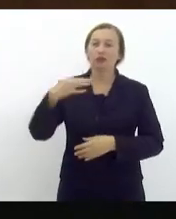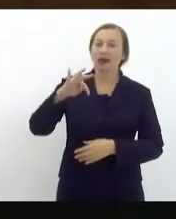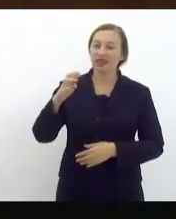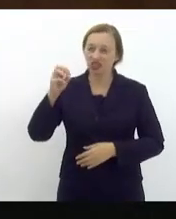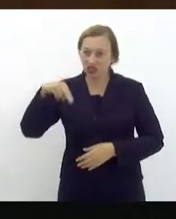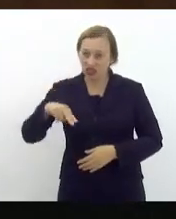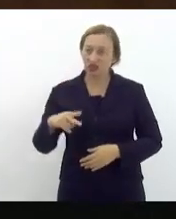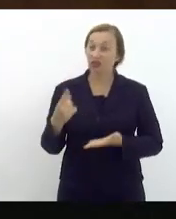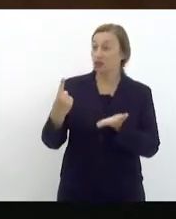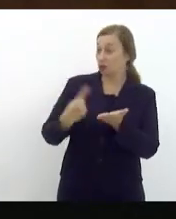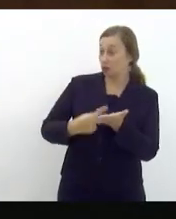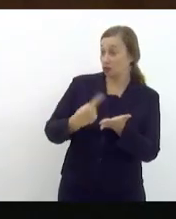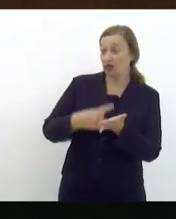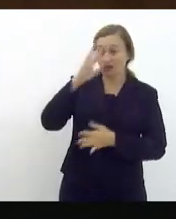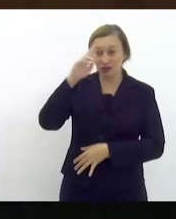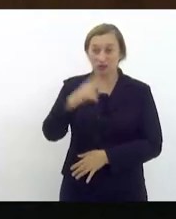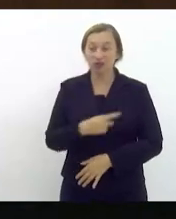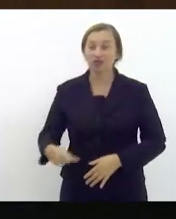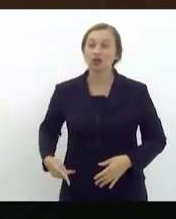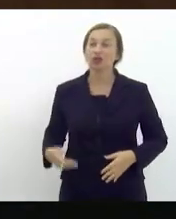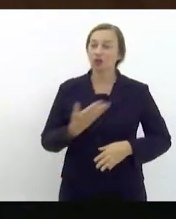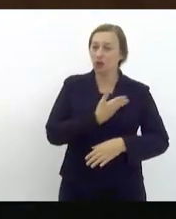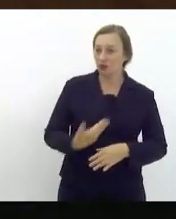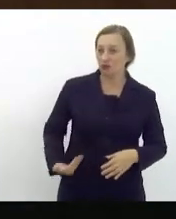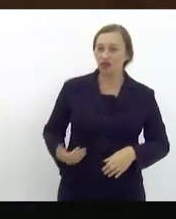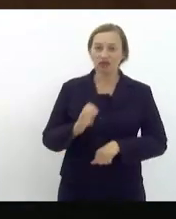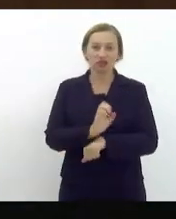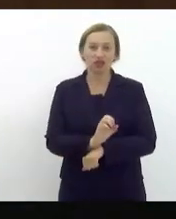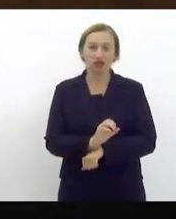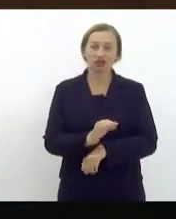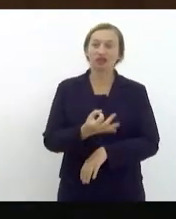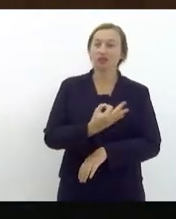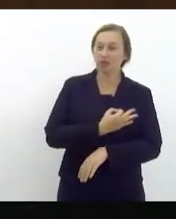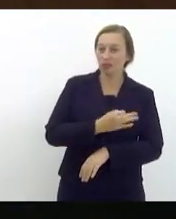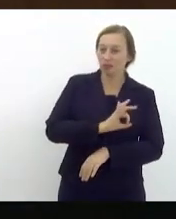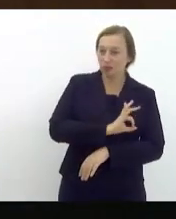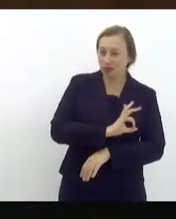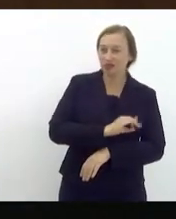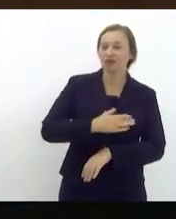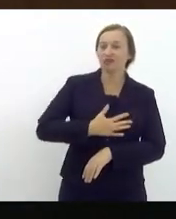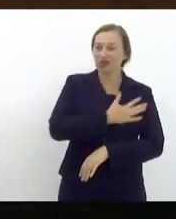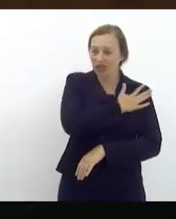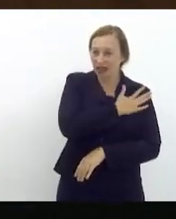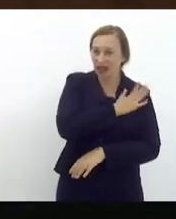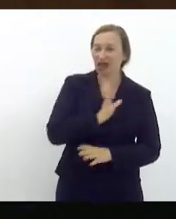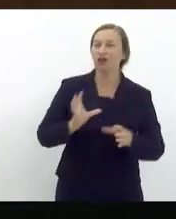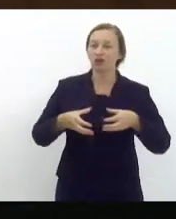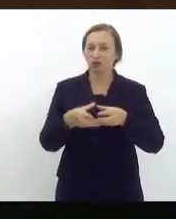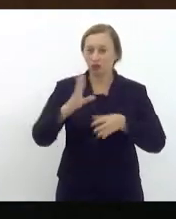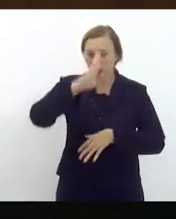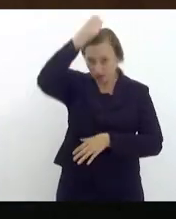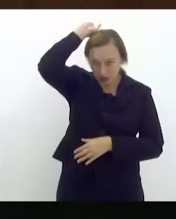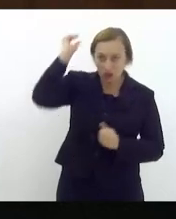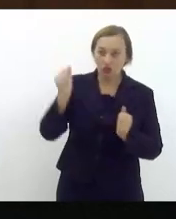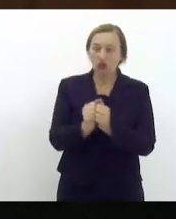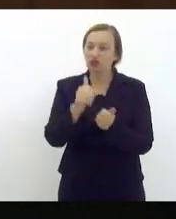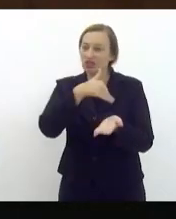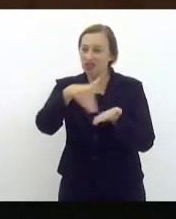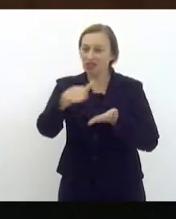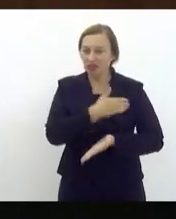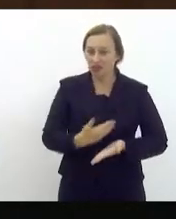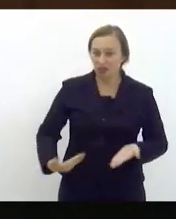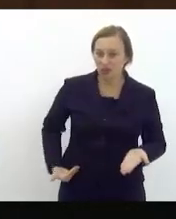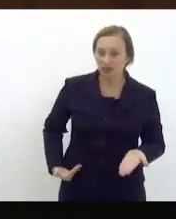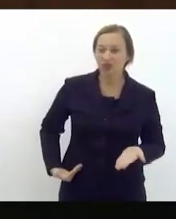seu presidente que o governo do estado no âmbito da Polícia Militar do Corpo de Bombeiros Militar junto com a secretaria de governo tá